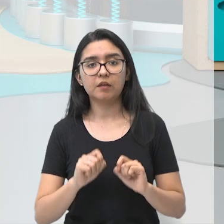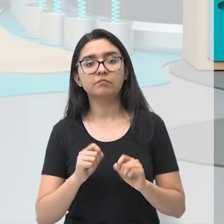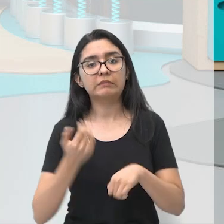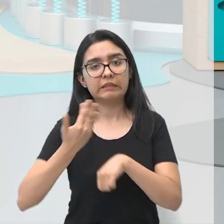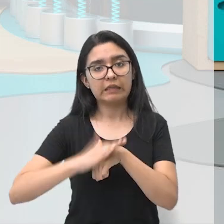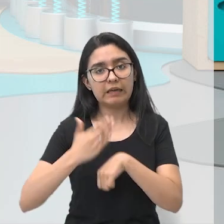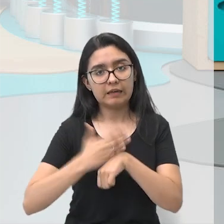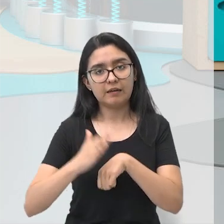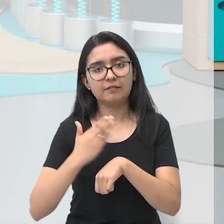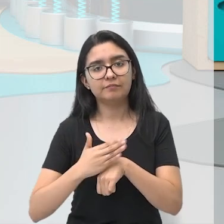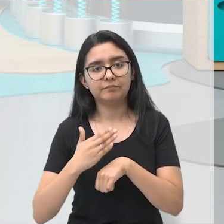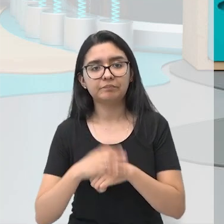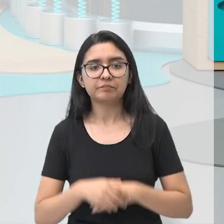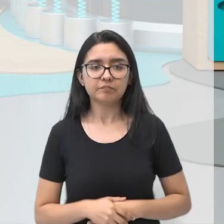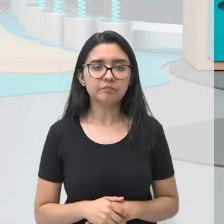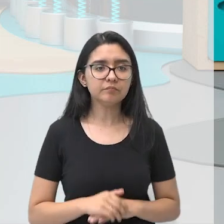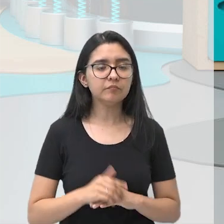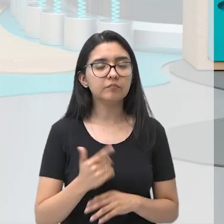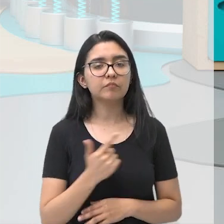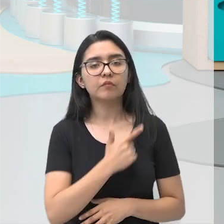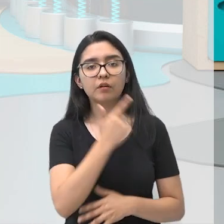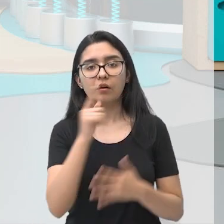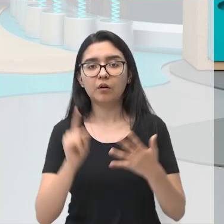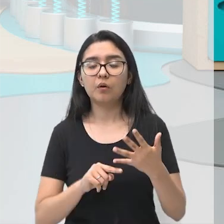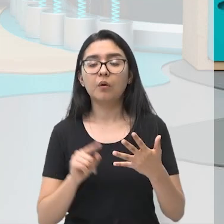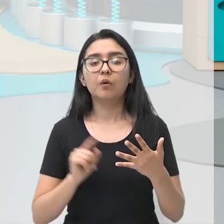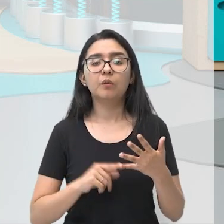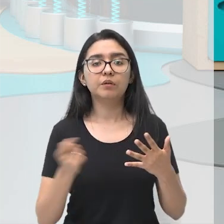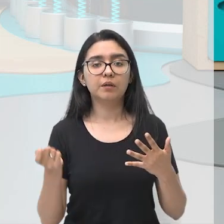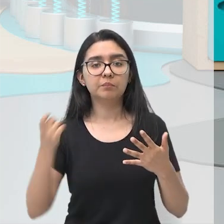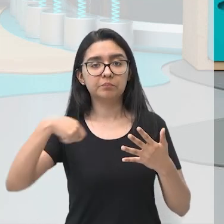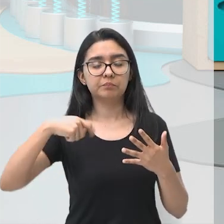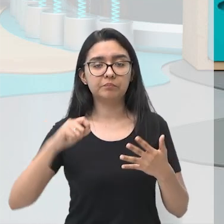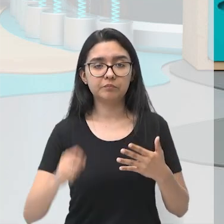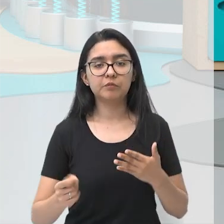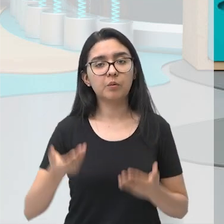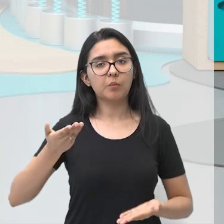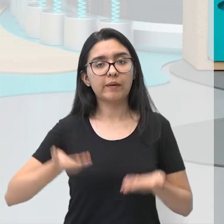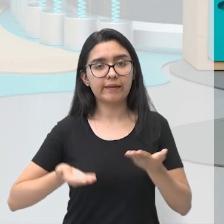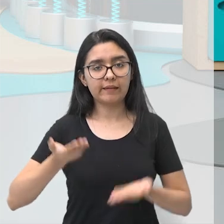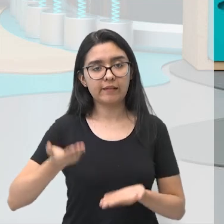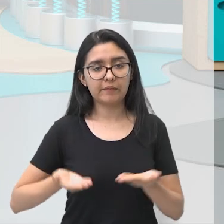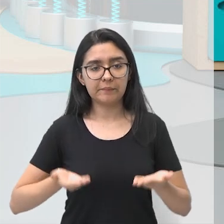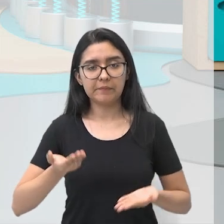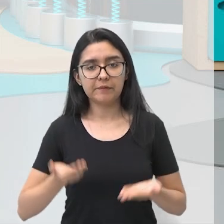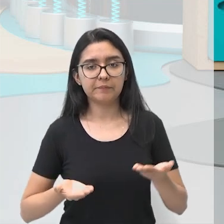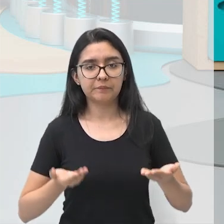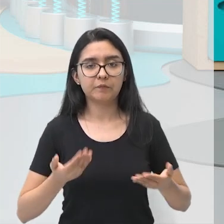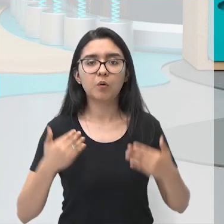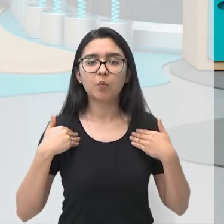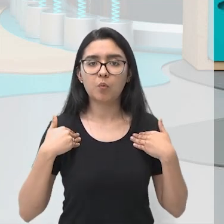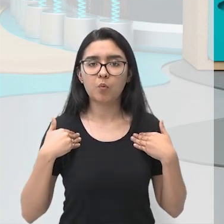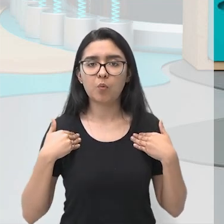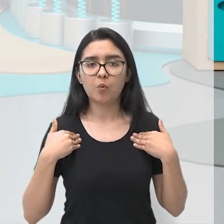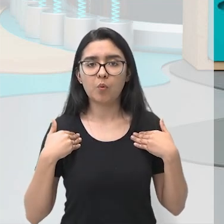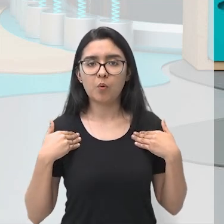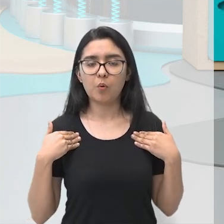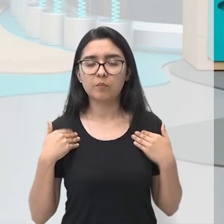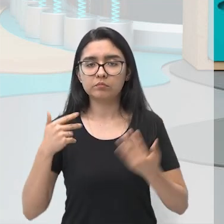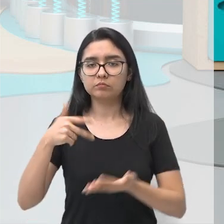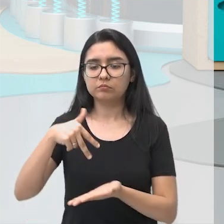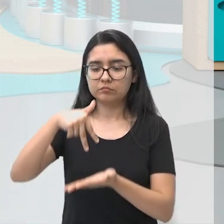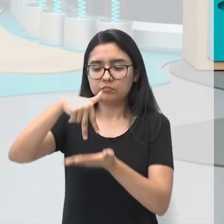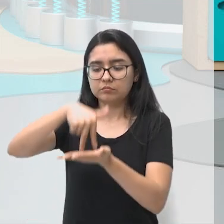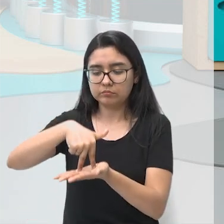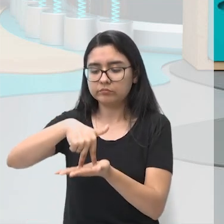capacidade. Outra capacidade física que tivemos a oportunidade de explorar foi sobre o equilíbrio, que é a capacidade de manter o corpo estável no